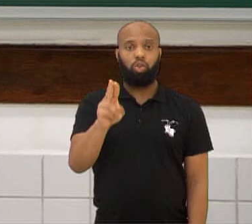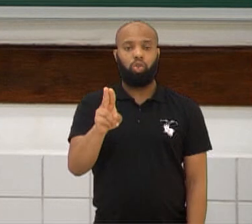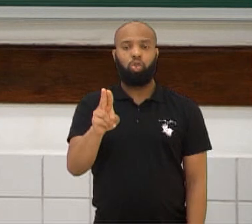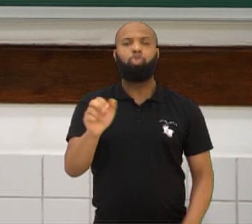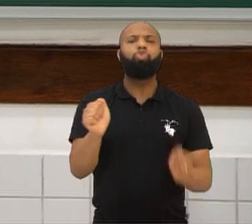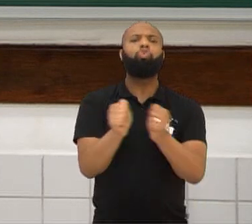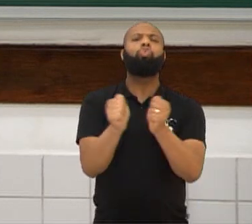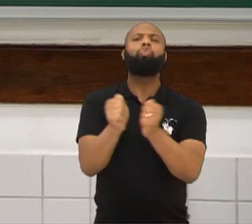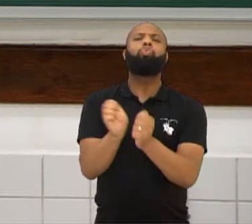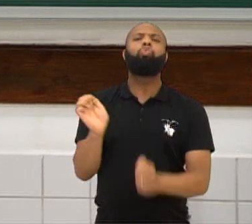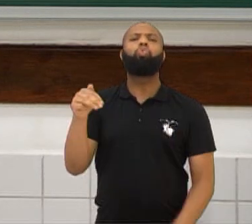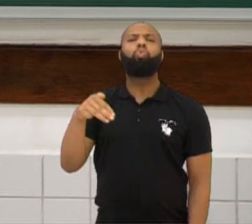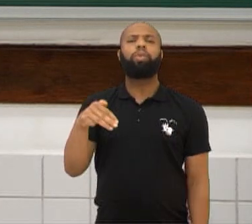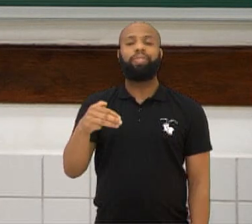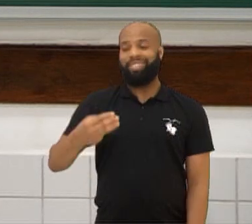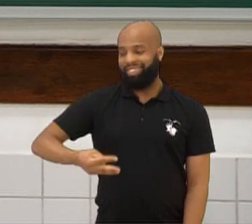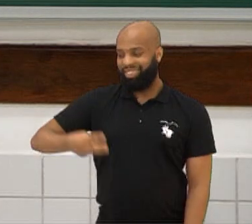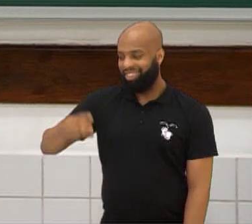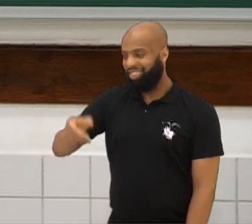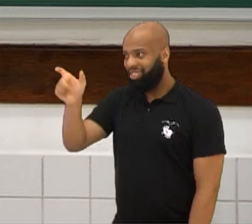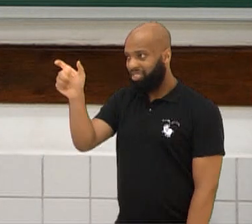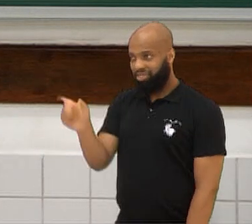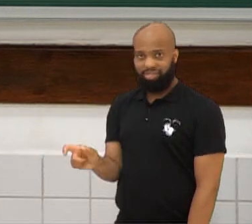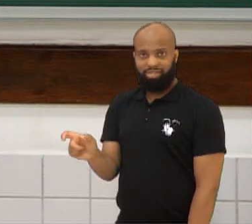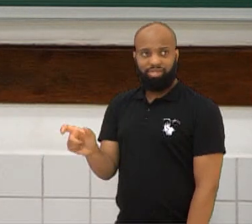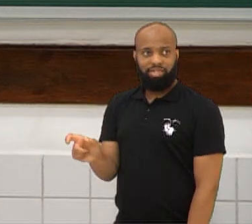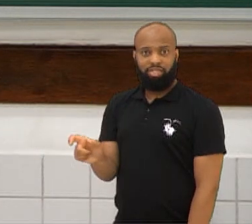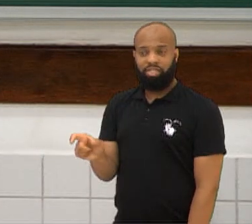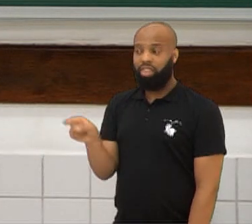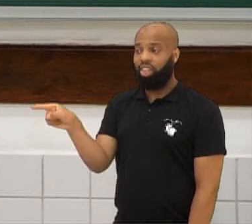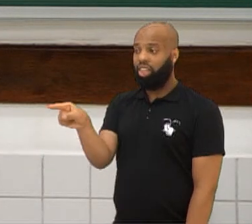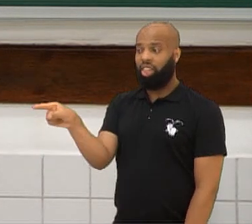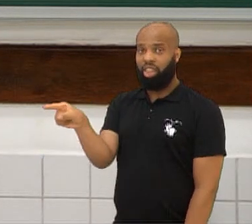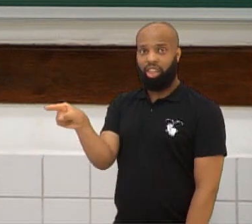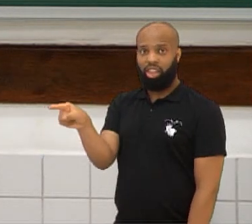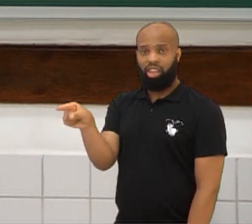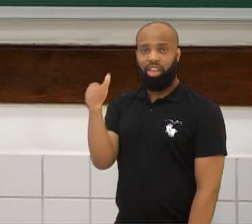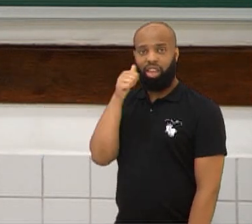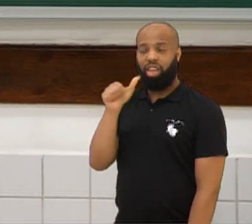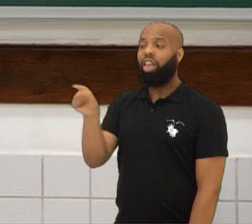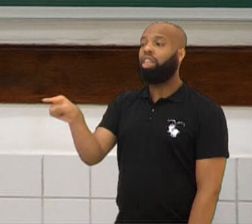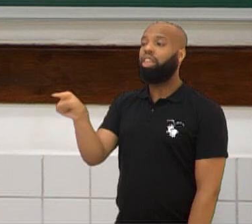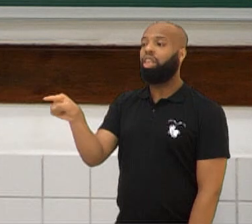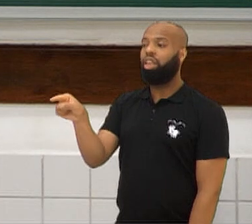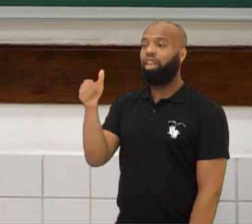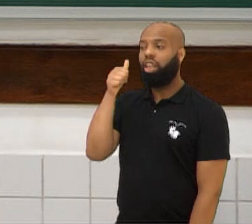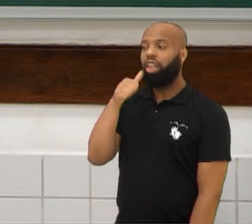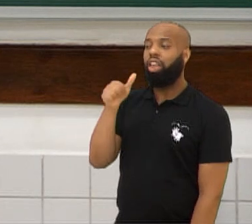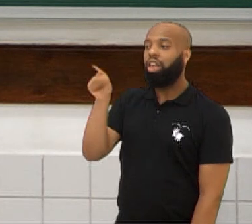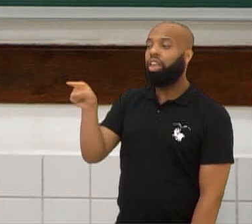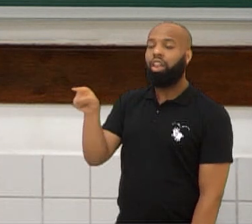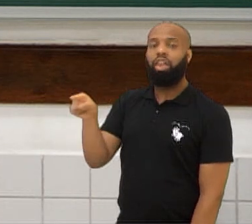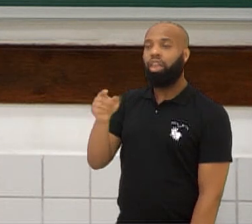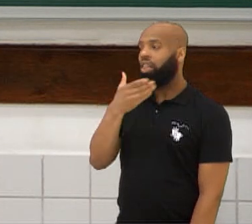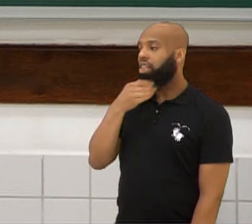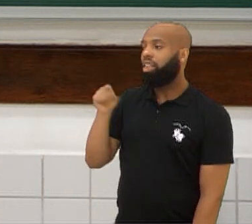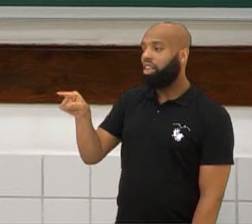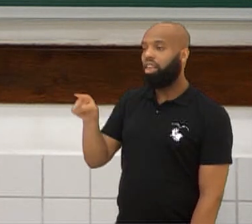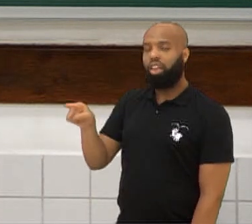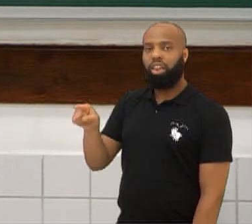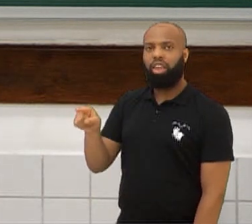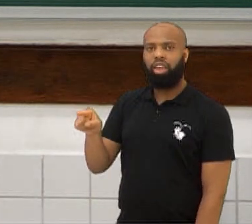quem fala. Terceira pessoa, ele ou ela, de quem se fala. Ok,